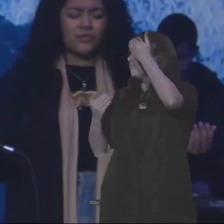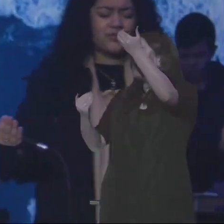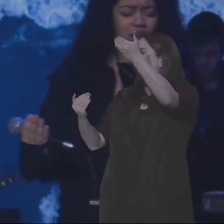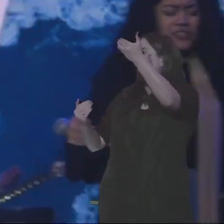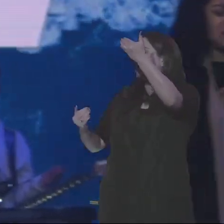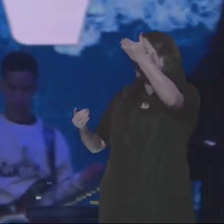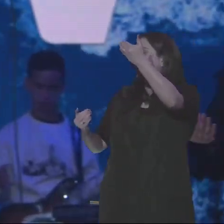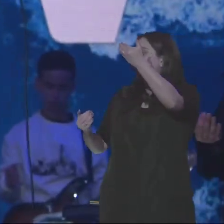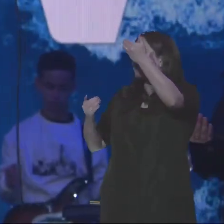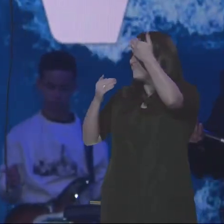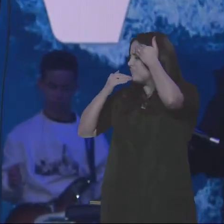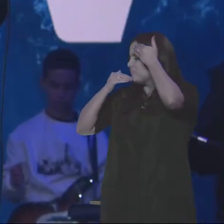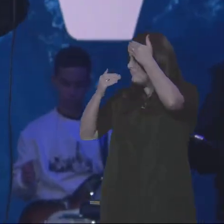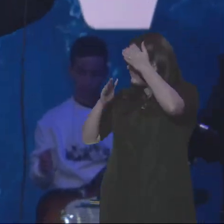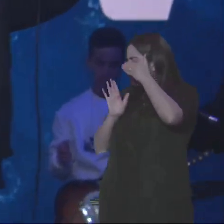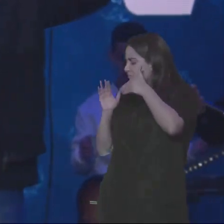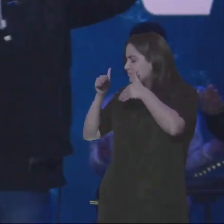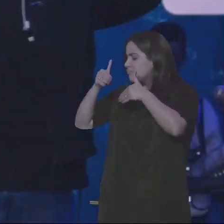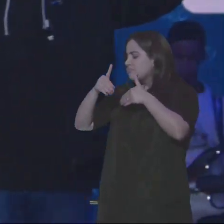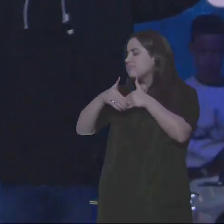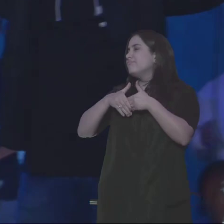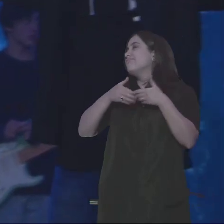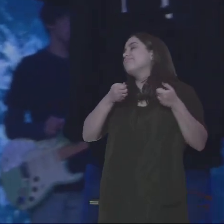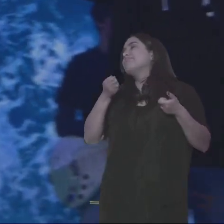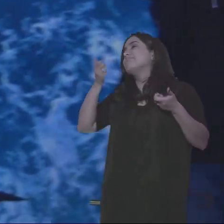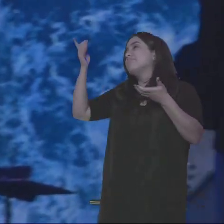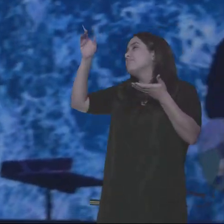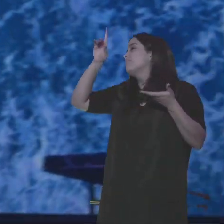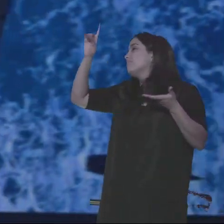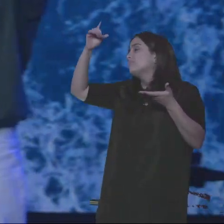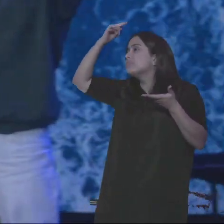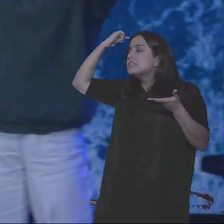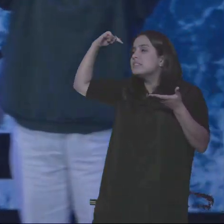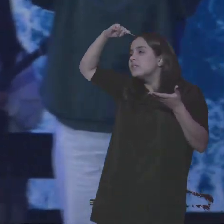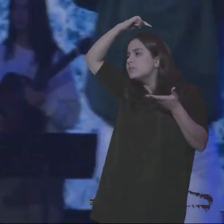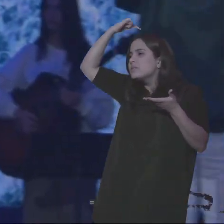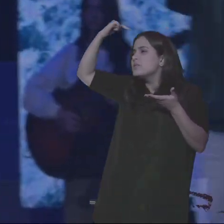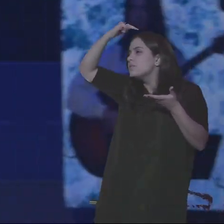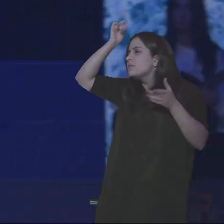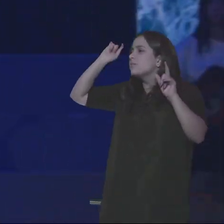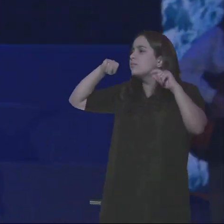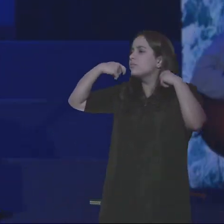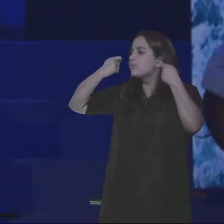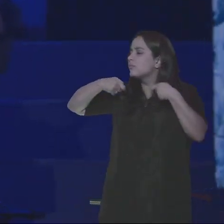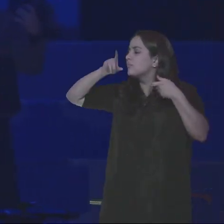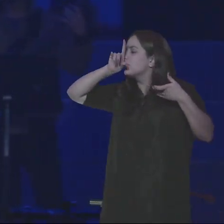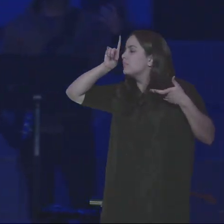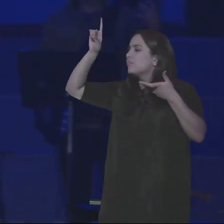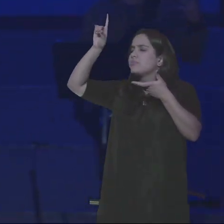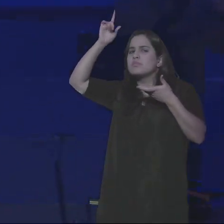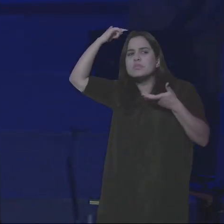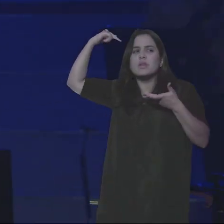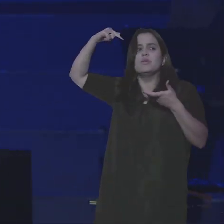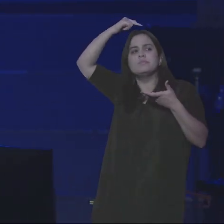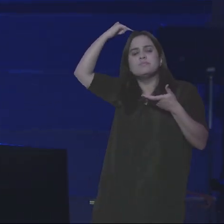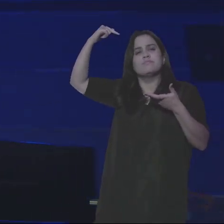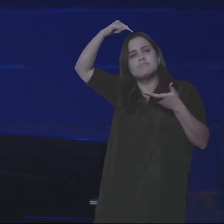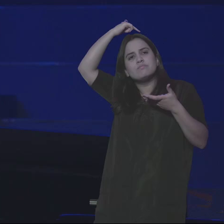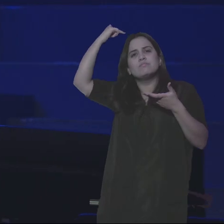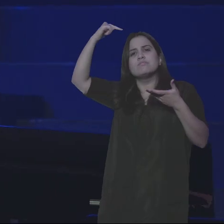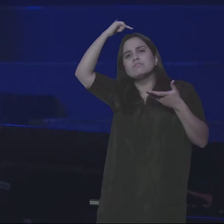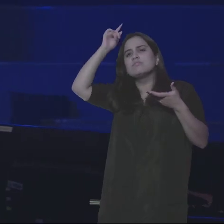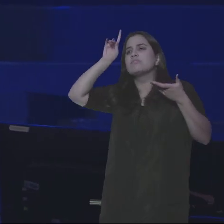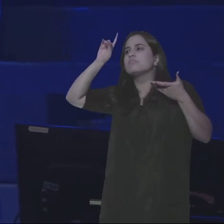de temor, cheio de reverência, cantando santo, santo, santo é o Cordeiro de Deus. Santo, santo, santo é o Cordeiro